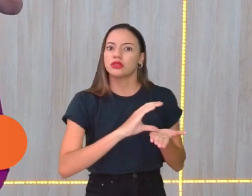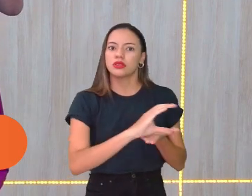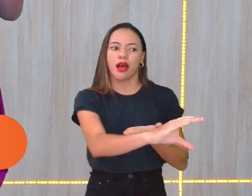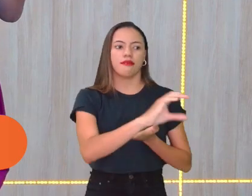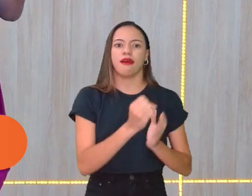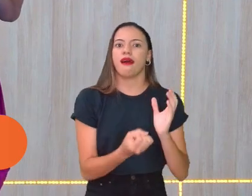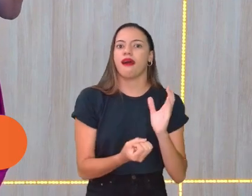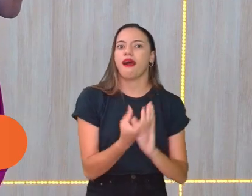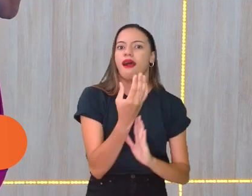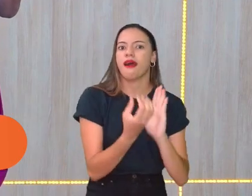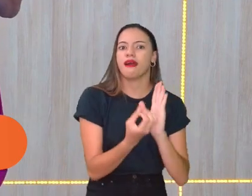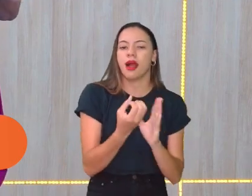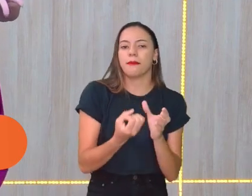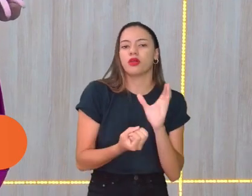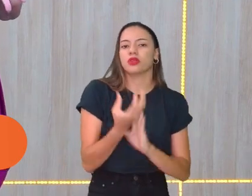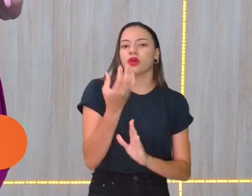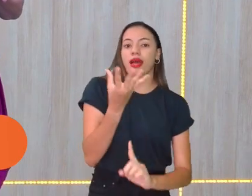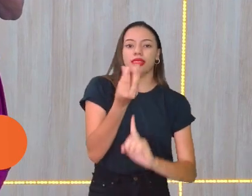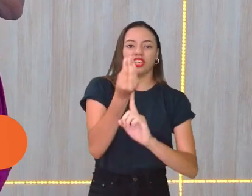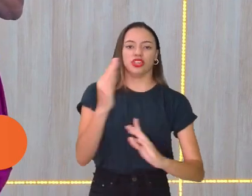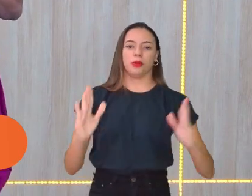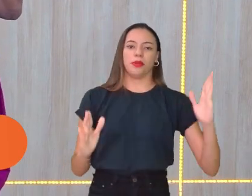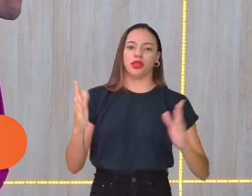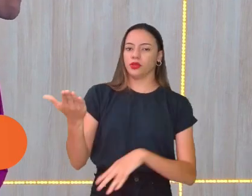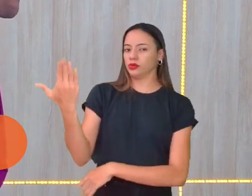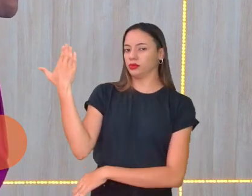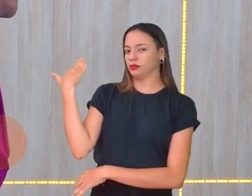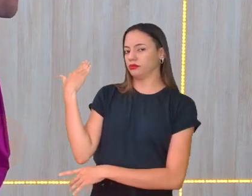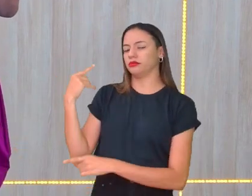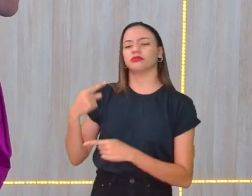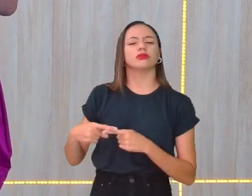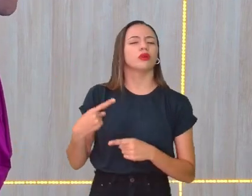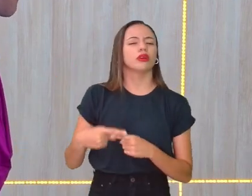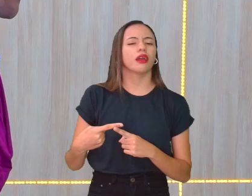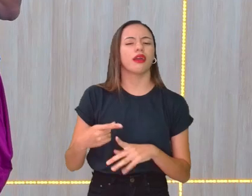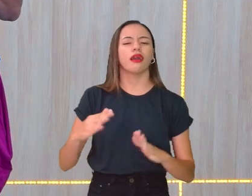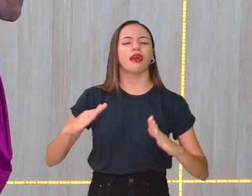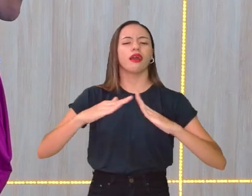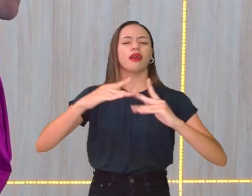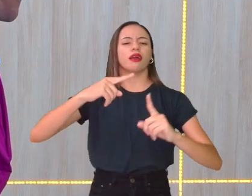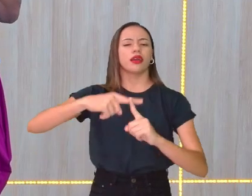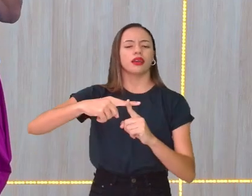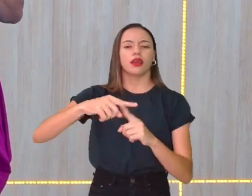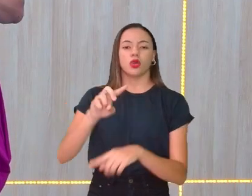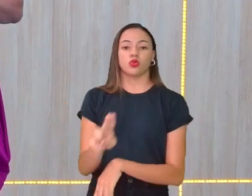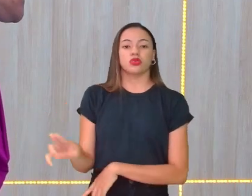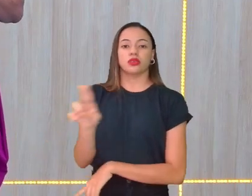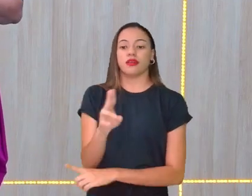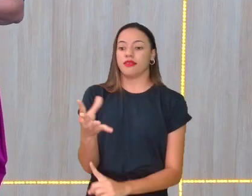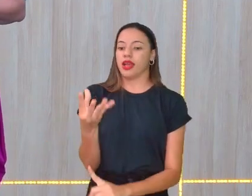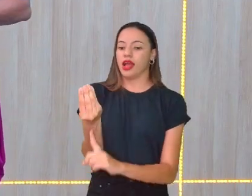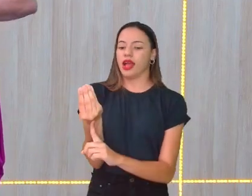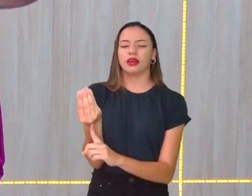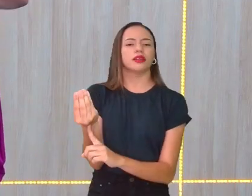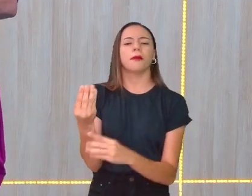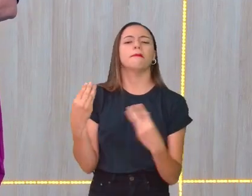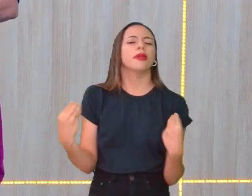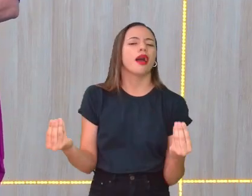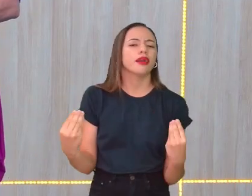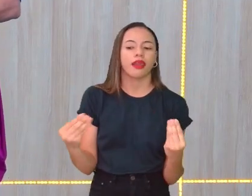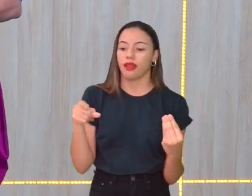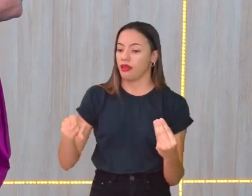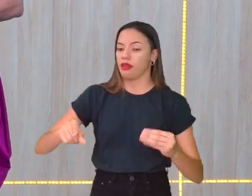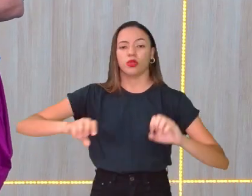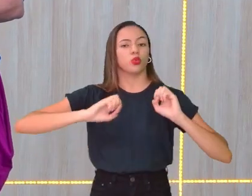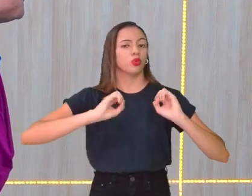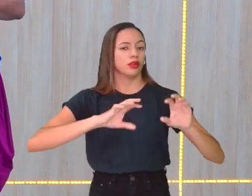naquele período, até porque a Igreja utilizava a arte como forma de